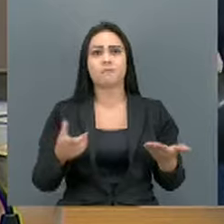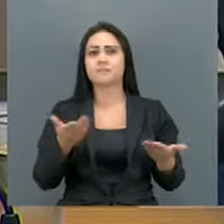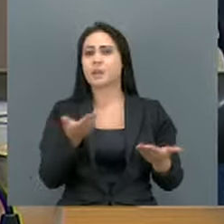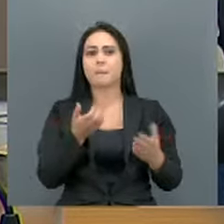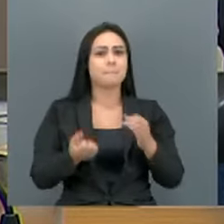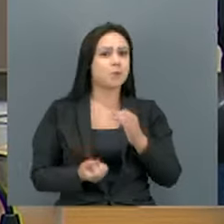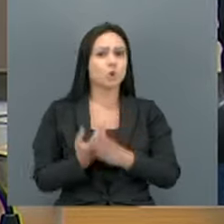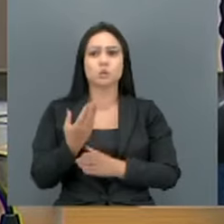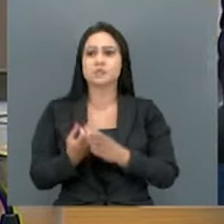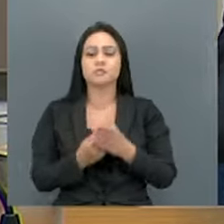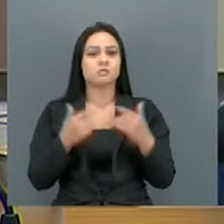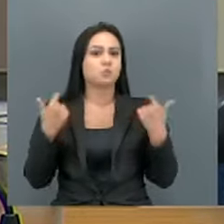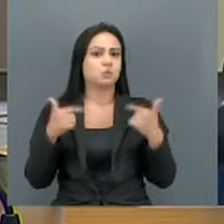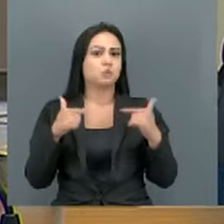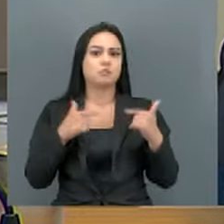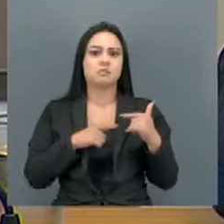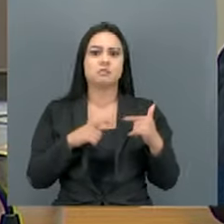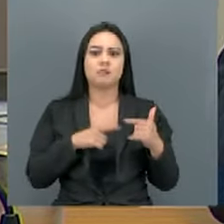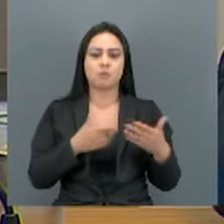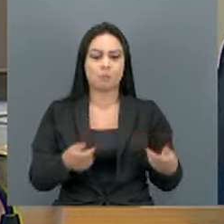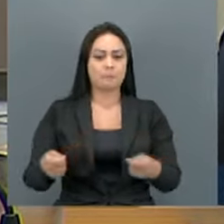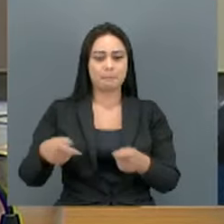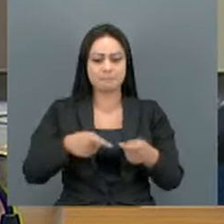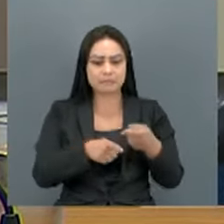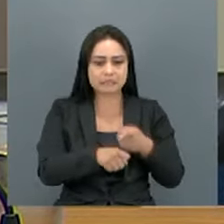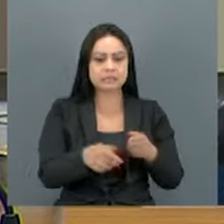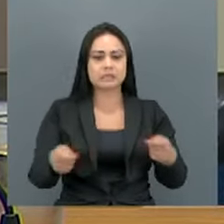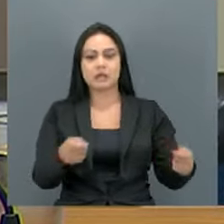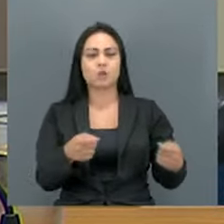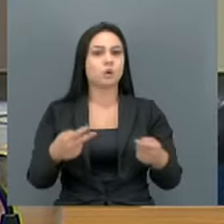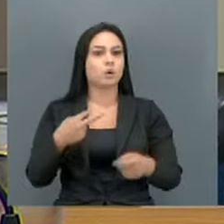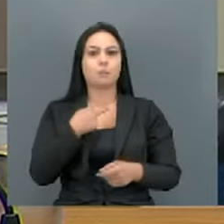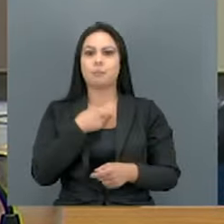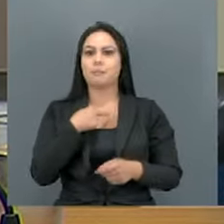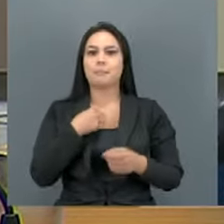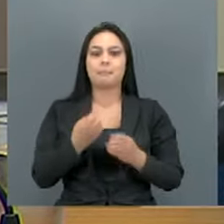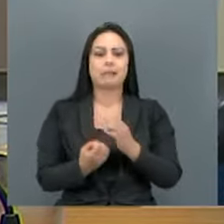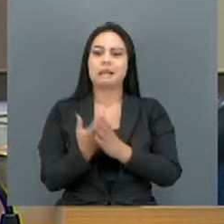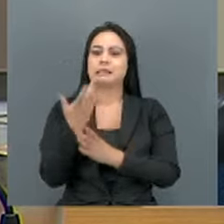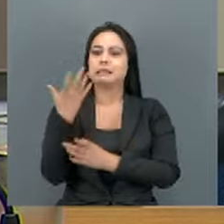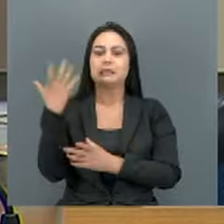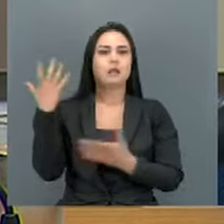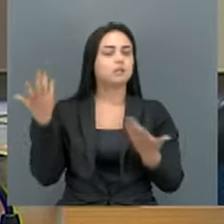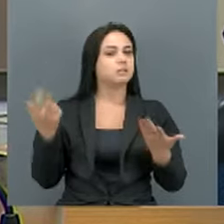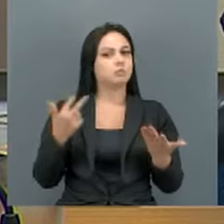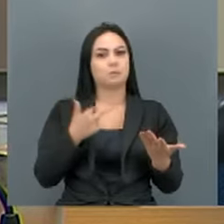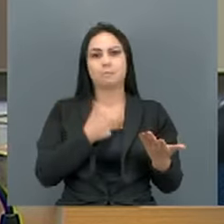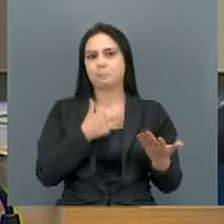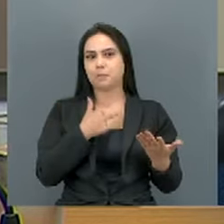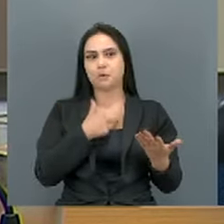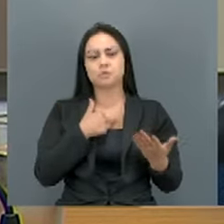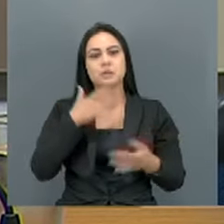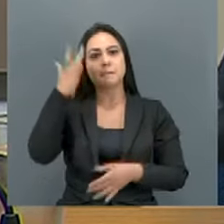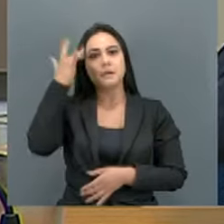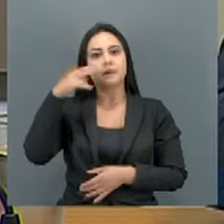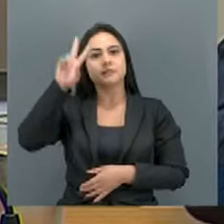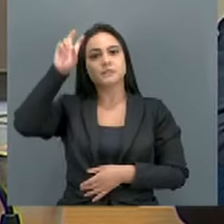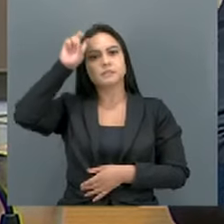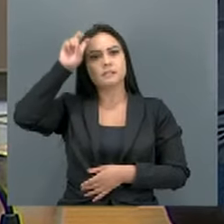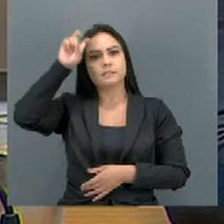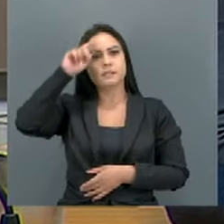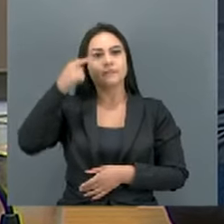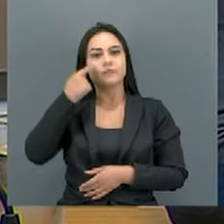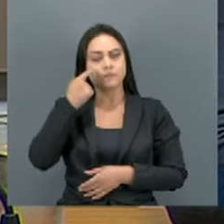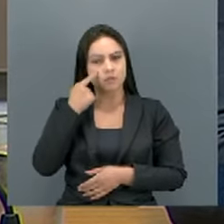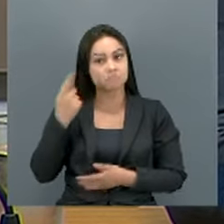querem tirar o subsolo, o minério, não podem, querem plantar, não podem, nós vamos lá amanhã, na quinta-feira, para